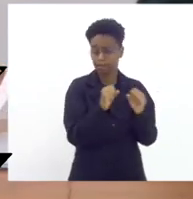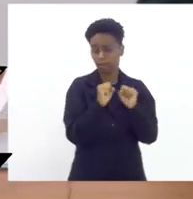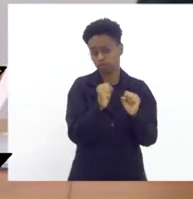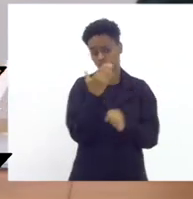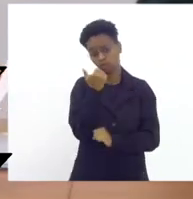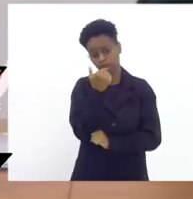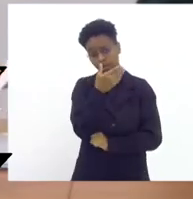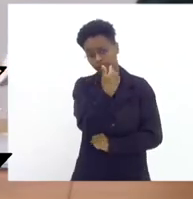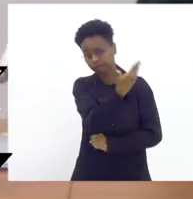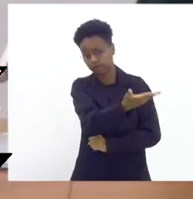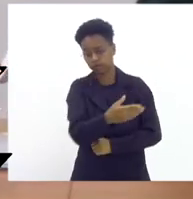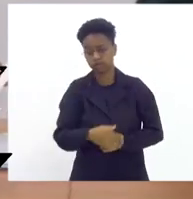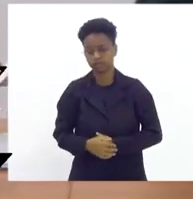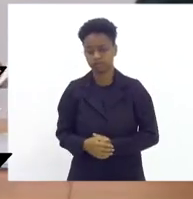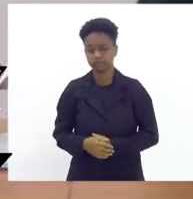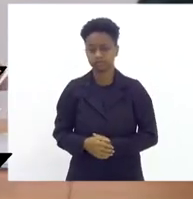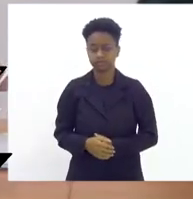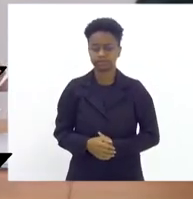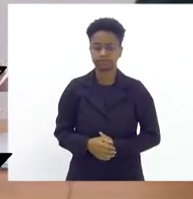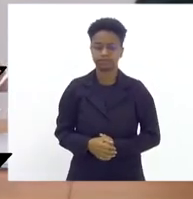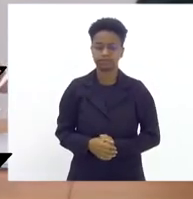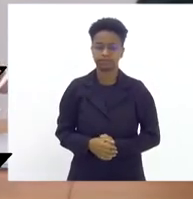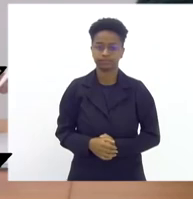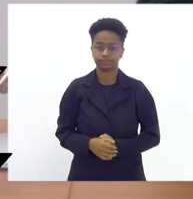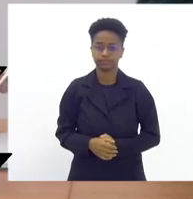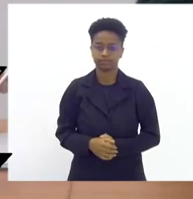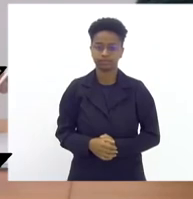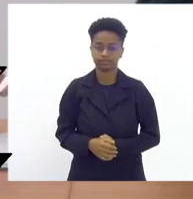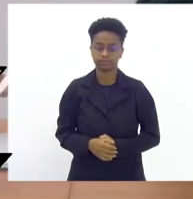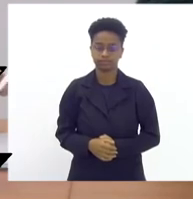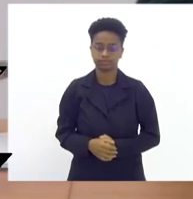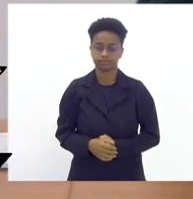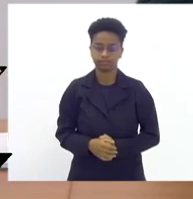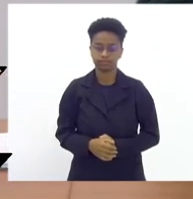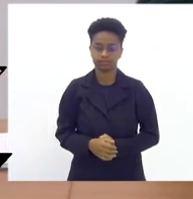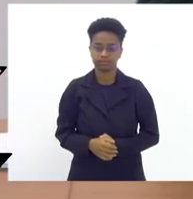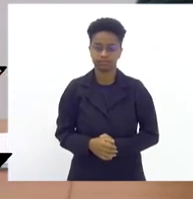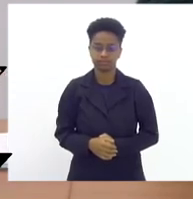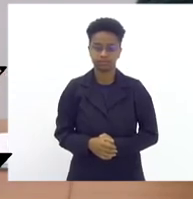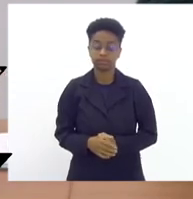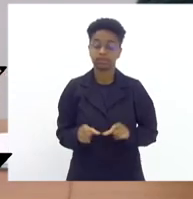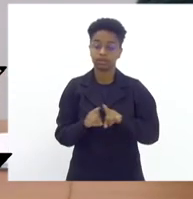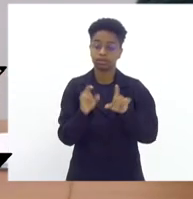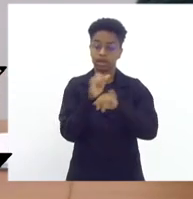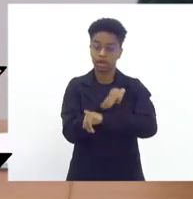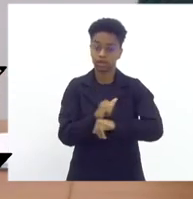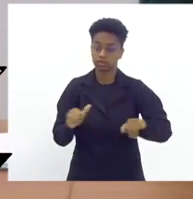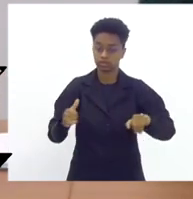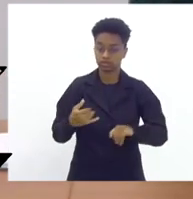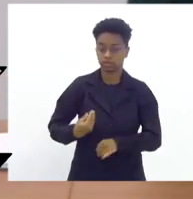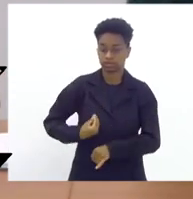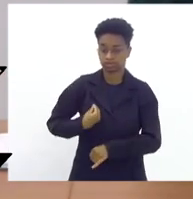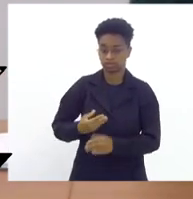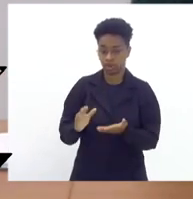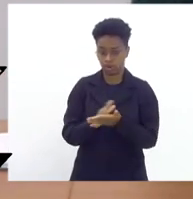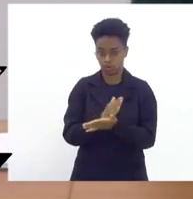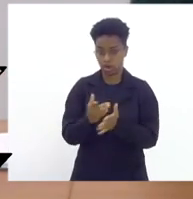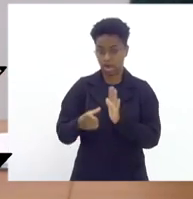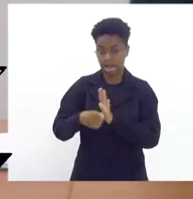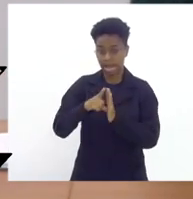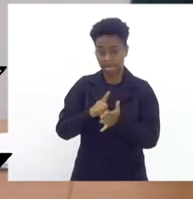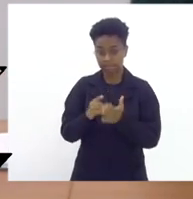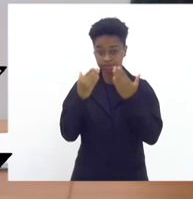lado e serem recepcionado pela nossa mesa de café e agora também anunciar que algumas presenças antes de passar para abertura